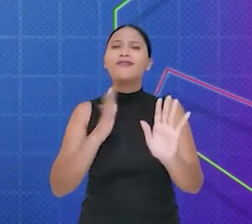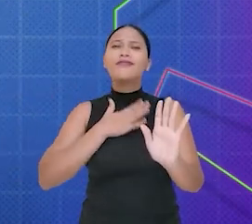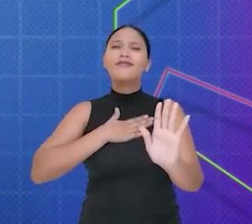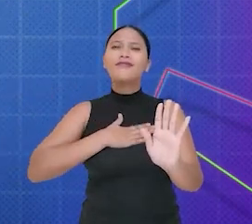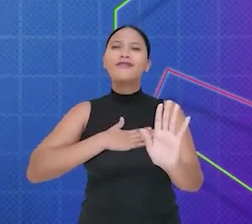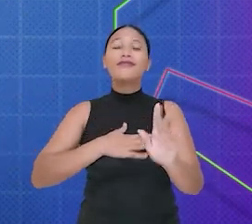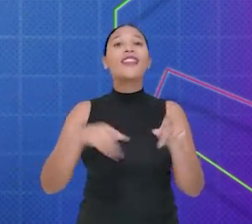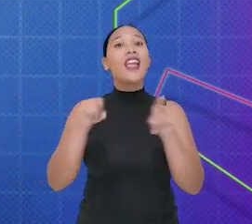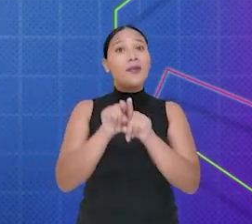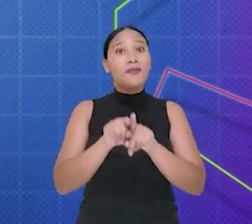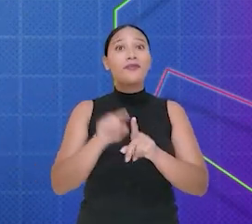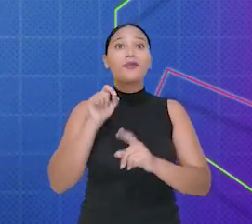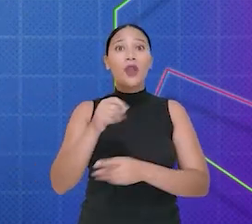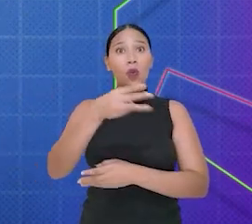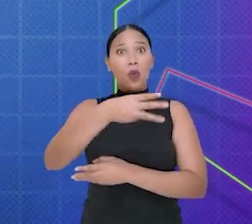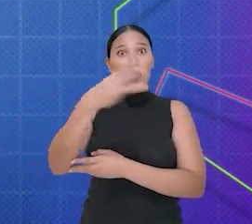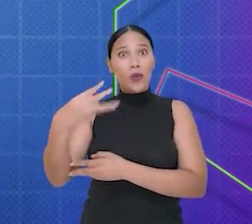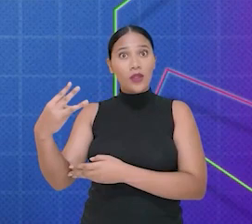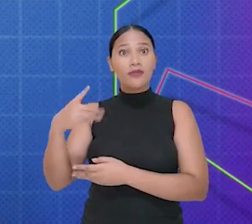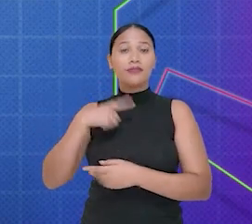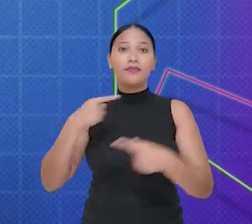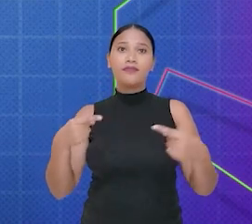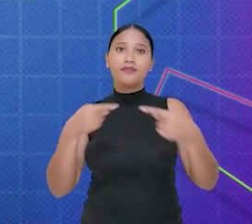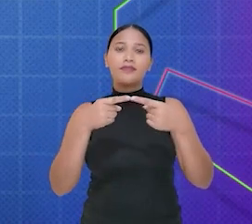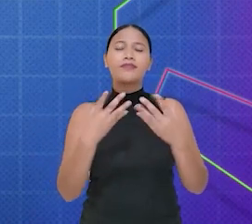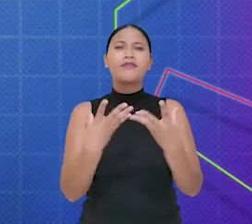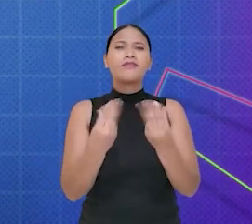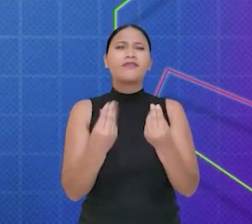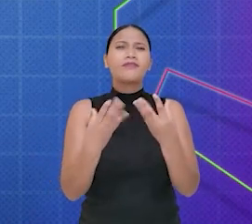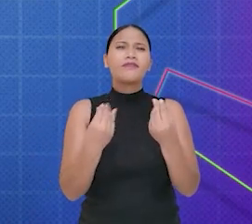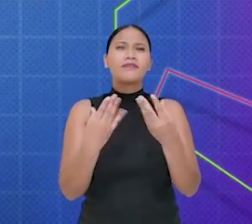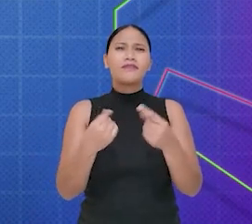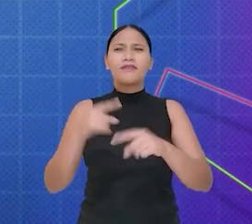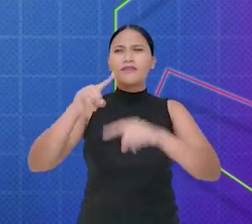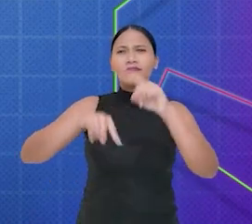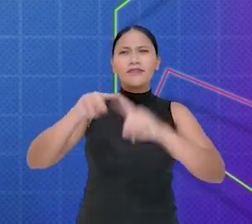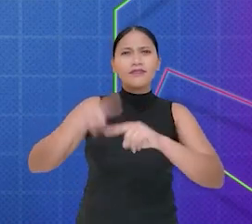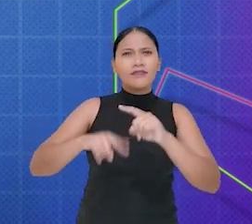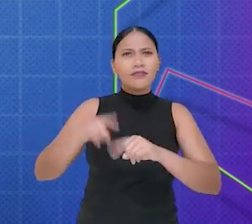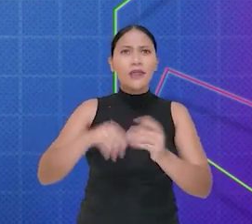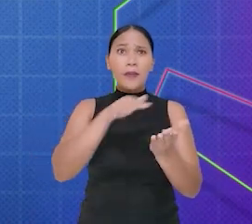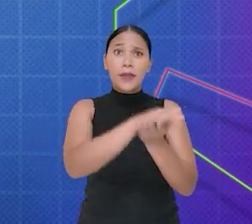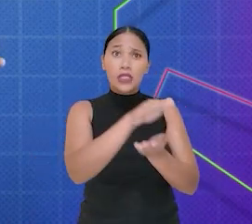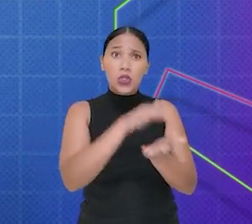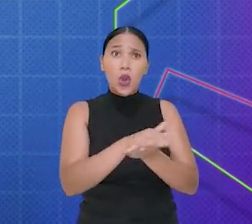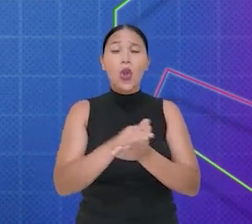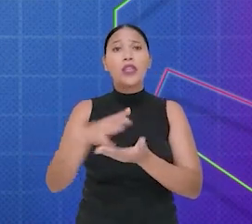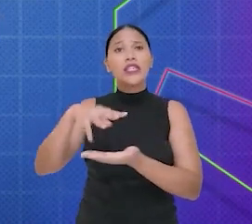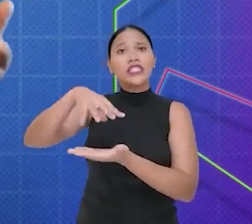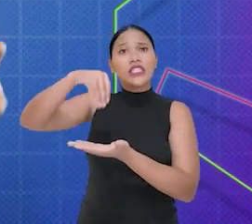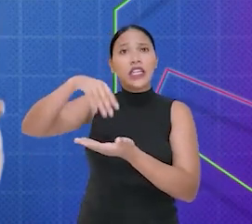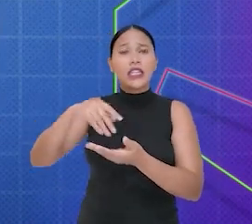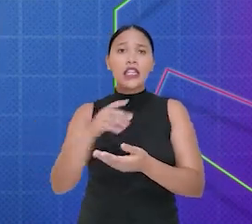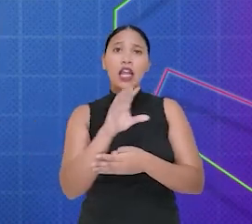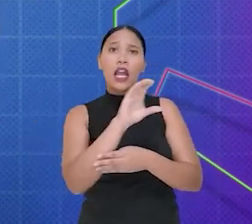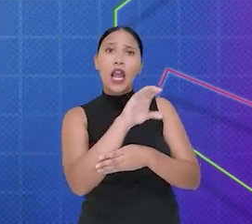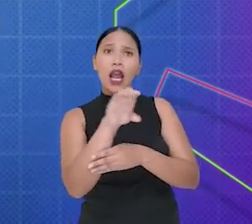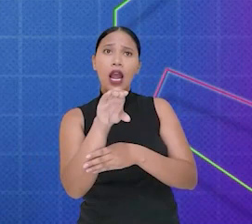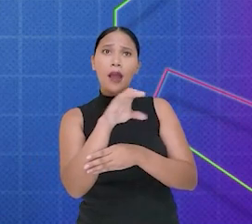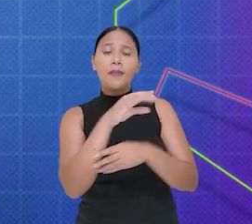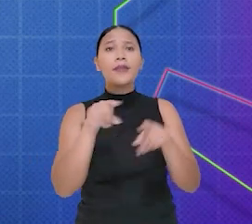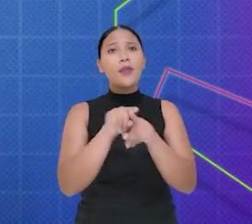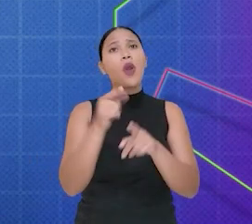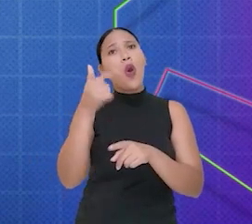com o seu sistema operacional. Além disso, o Windows também é compatível com muitos dispositivos, incluindo impressoras,